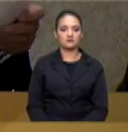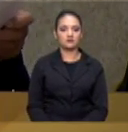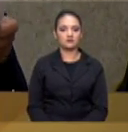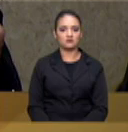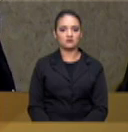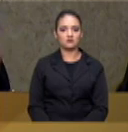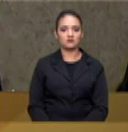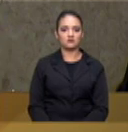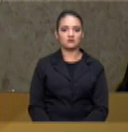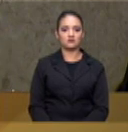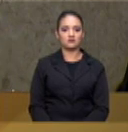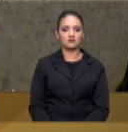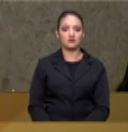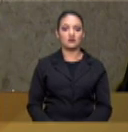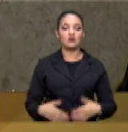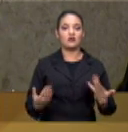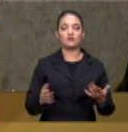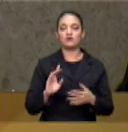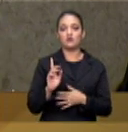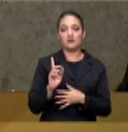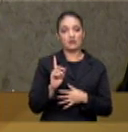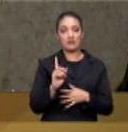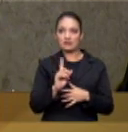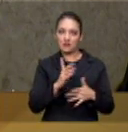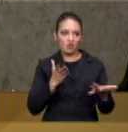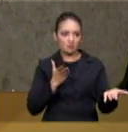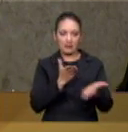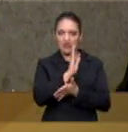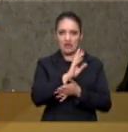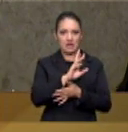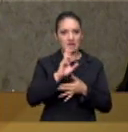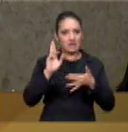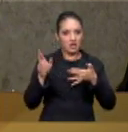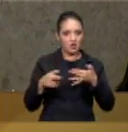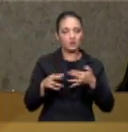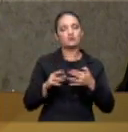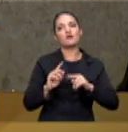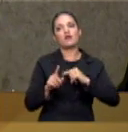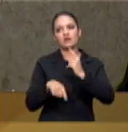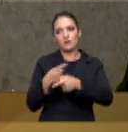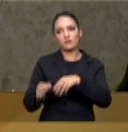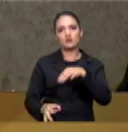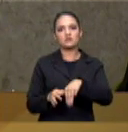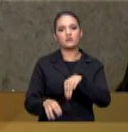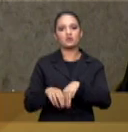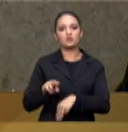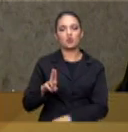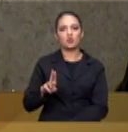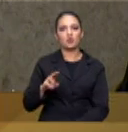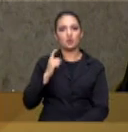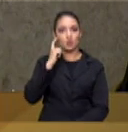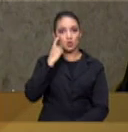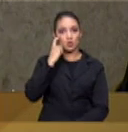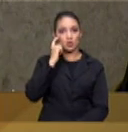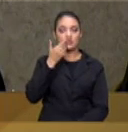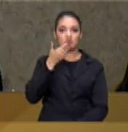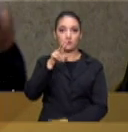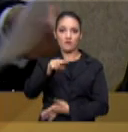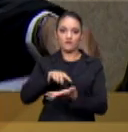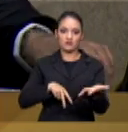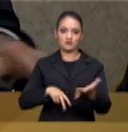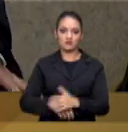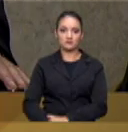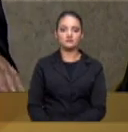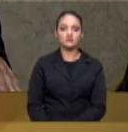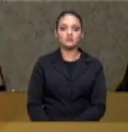dava provimento, negava provimento ao recurso, pediu vista o ministro Nunes